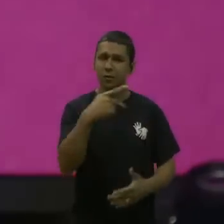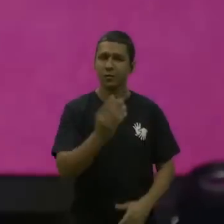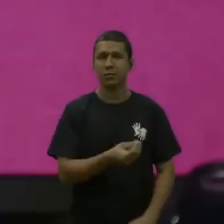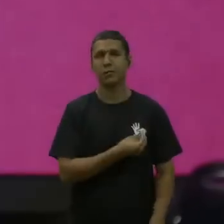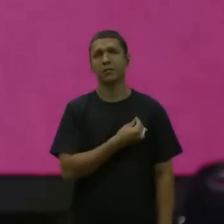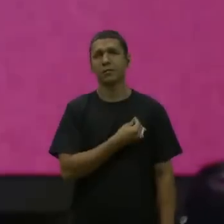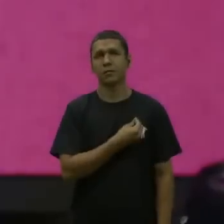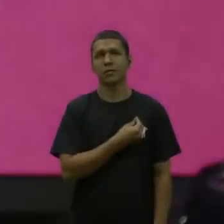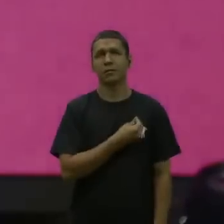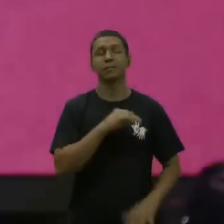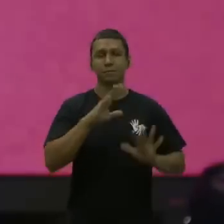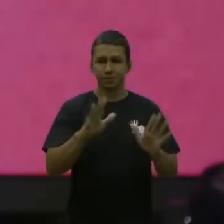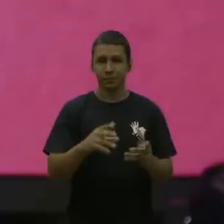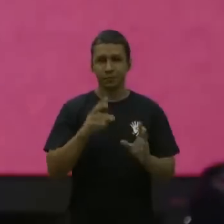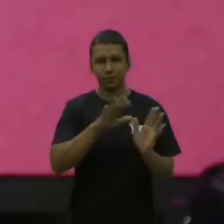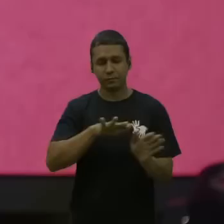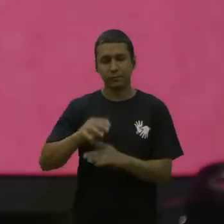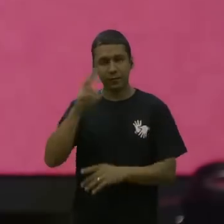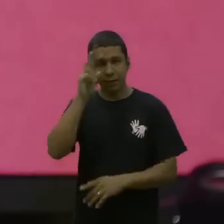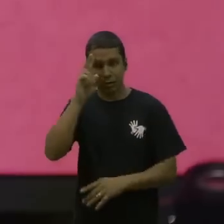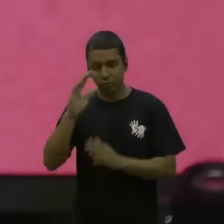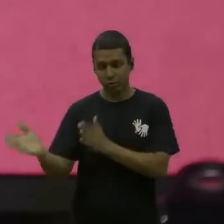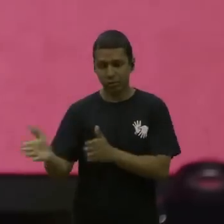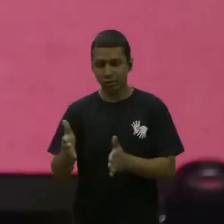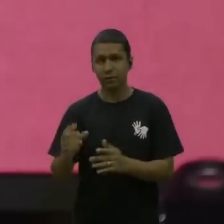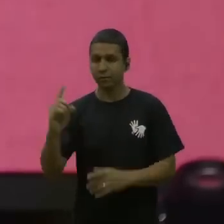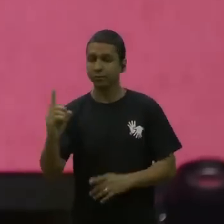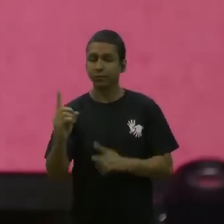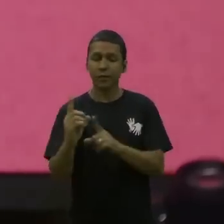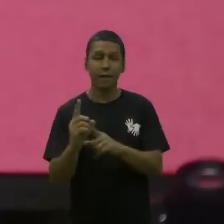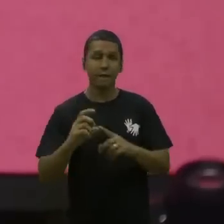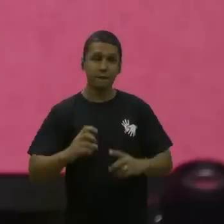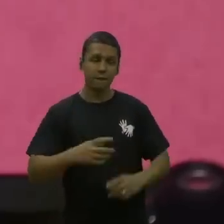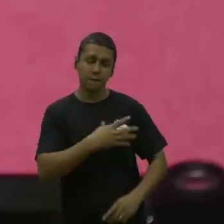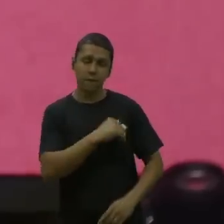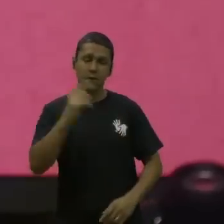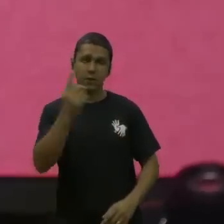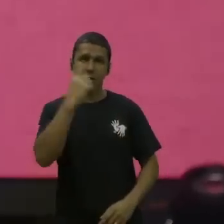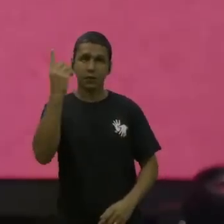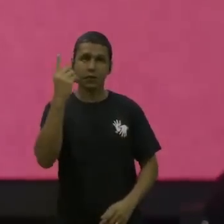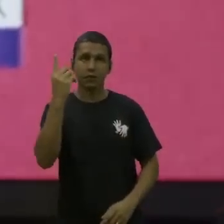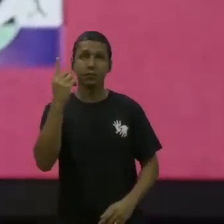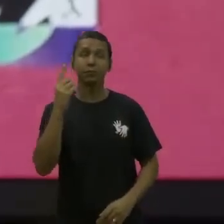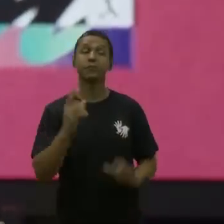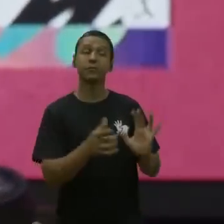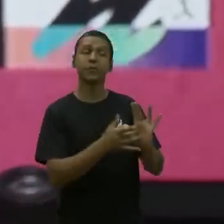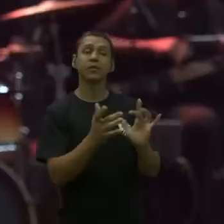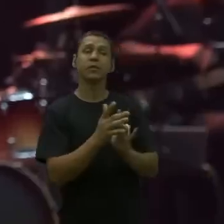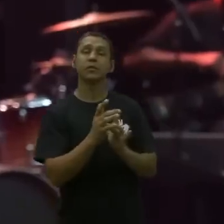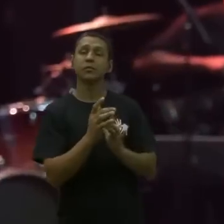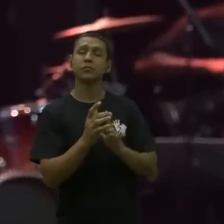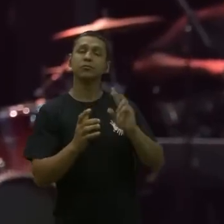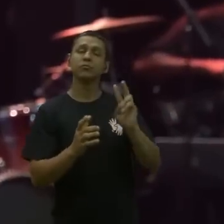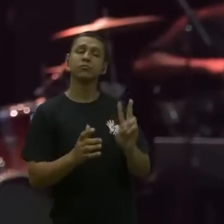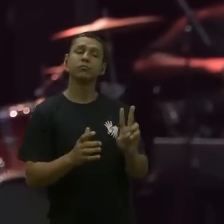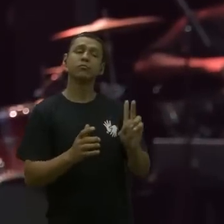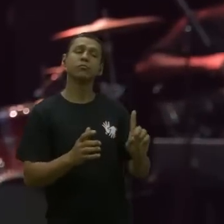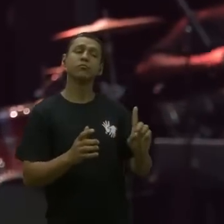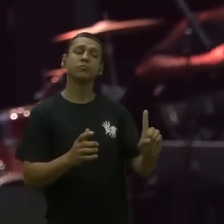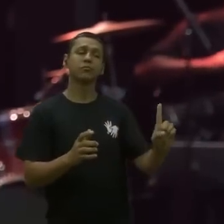Lá vai ela, filho de Davi. E sabe o que a Bíblia diz? Que ele continua a caminhada e não lhe responde